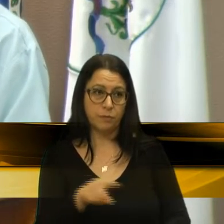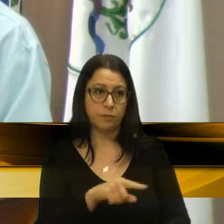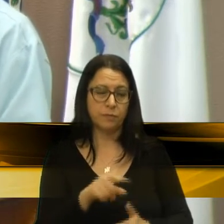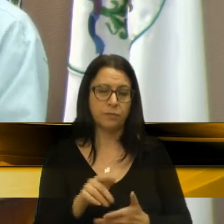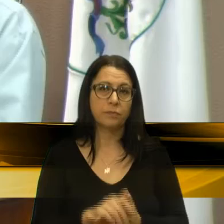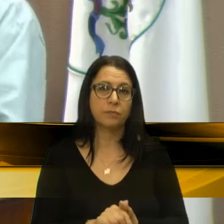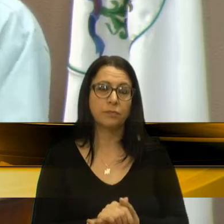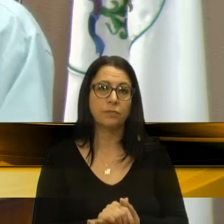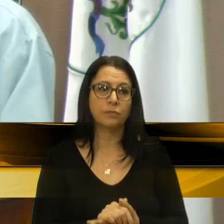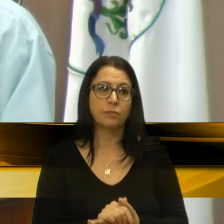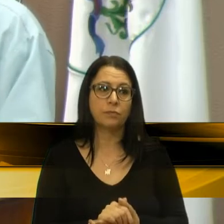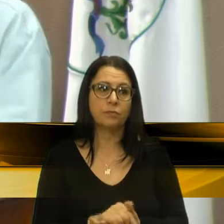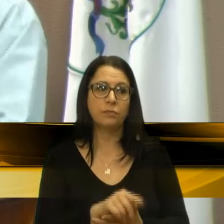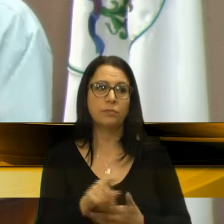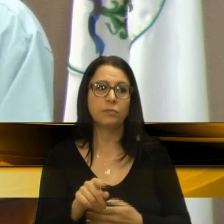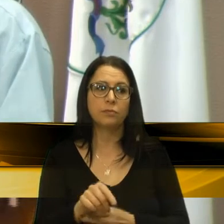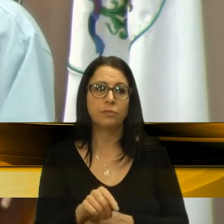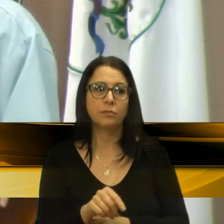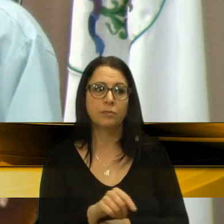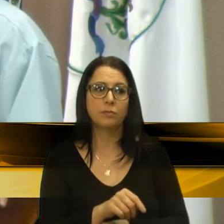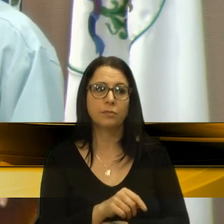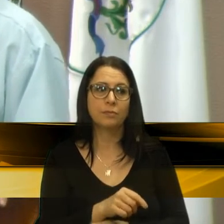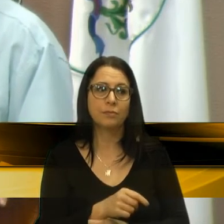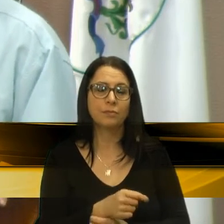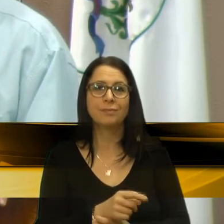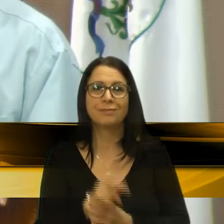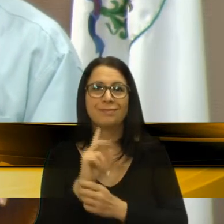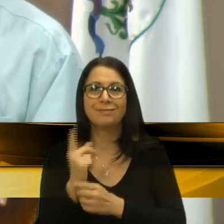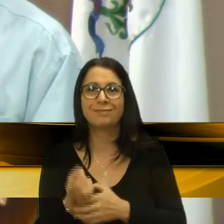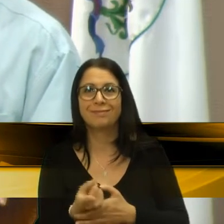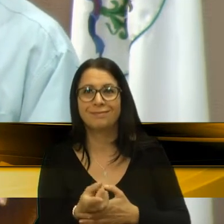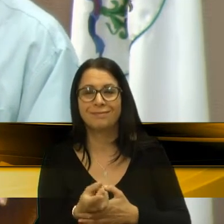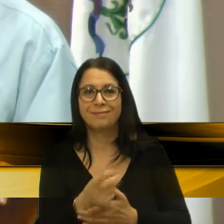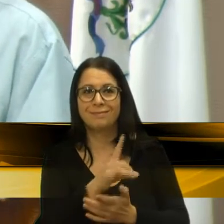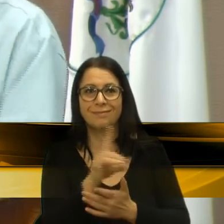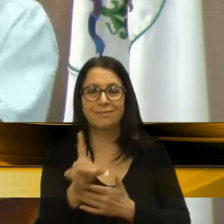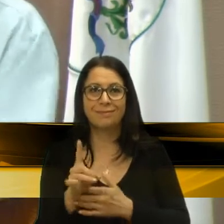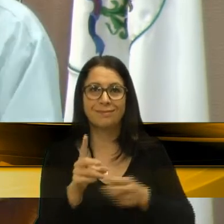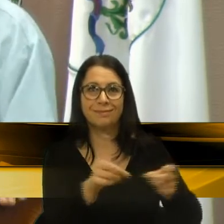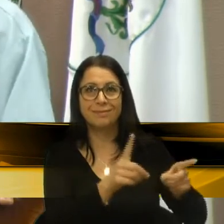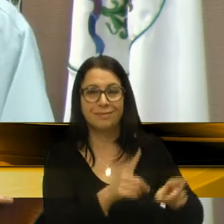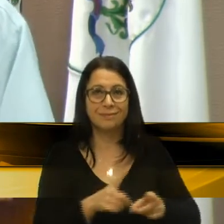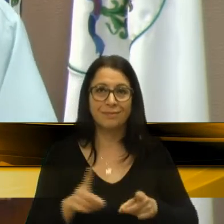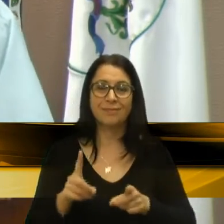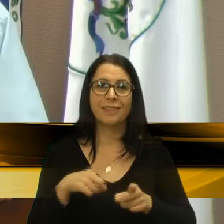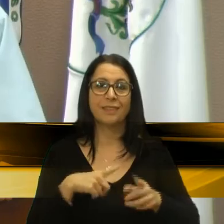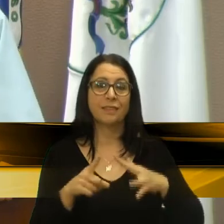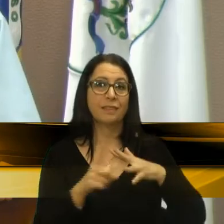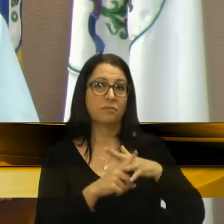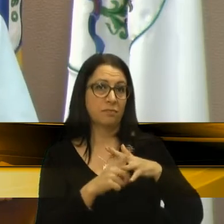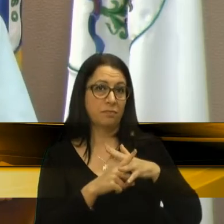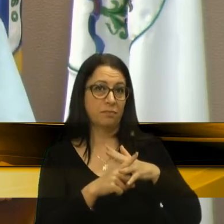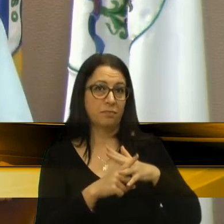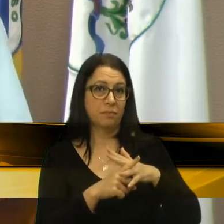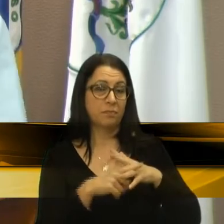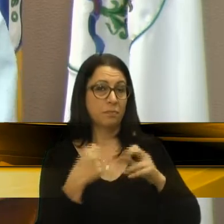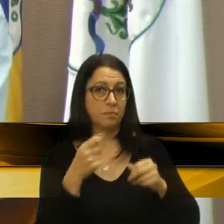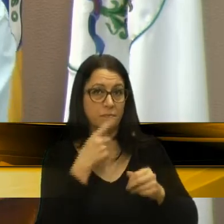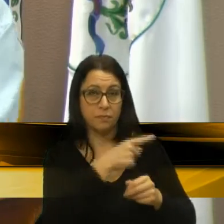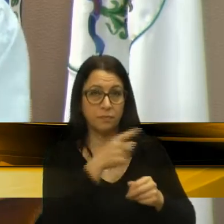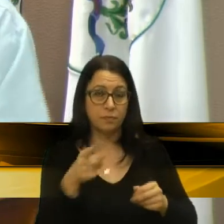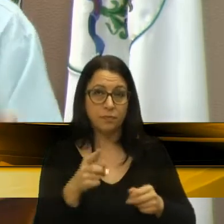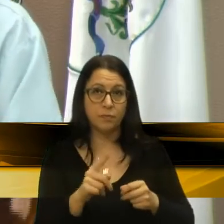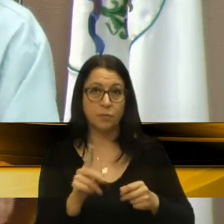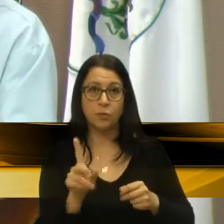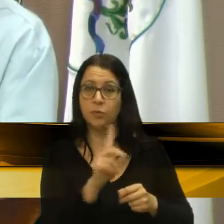queremos antenas em todos o nosso inteiro cada e distrito que perdeu mantena podemos assim dizer e em final onde